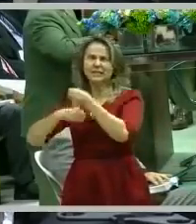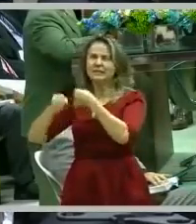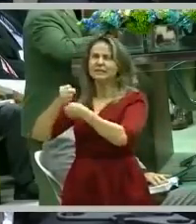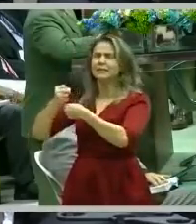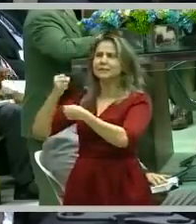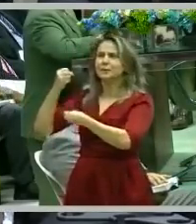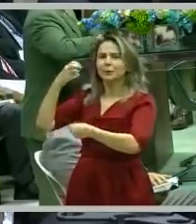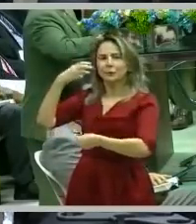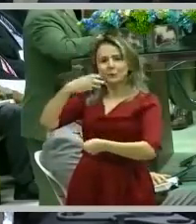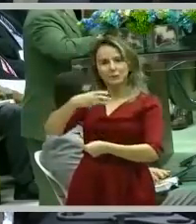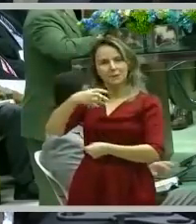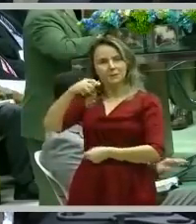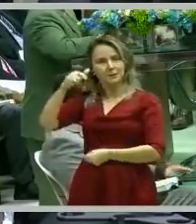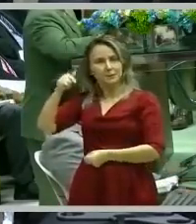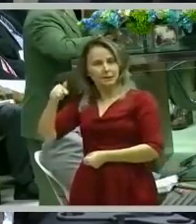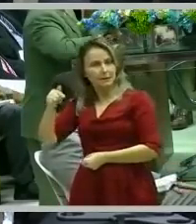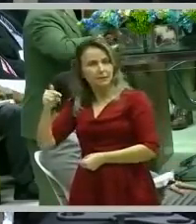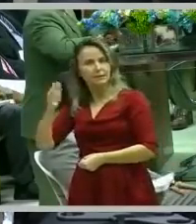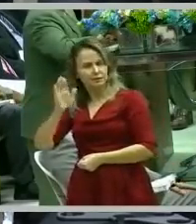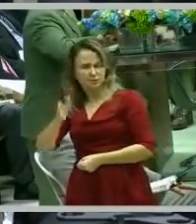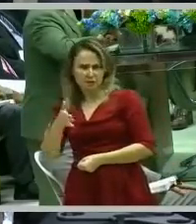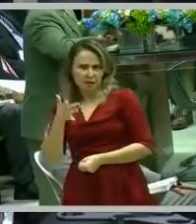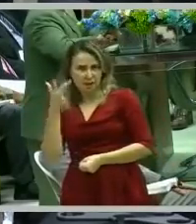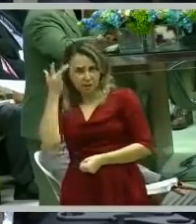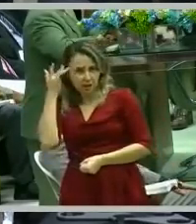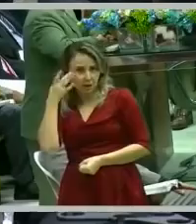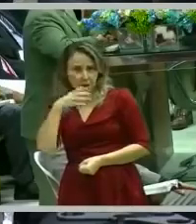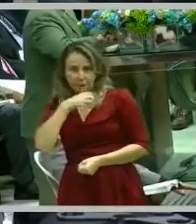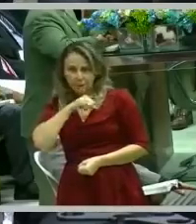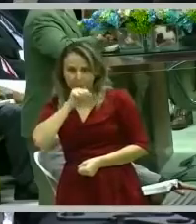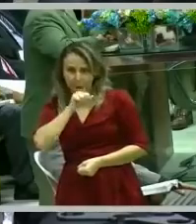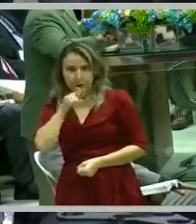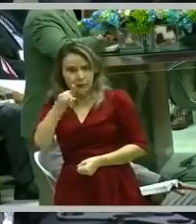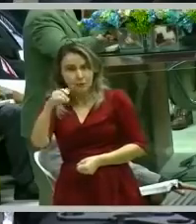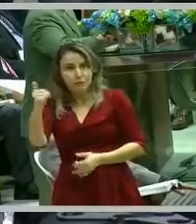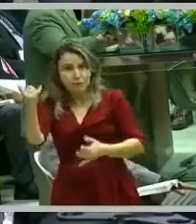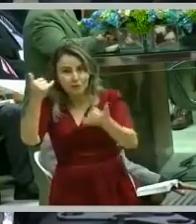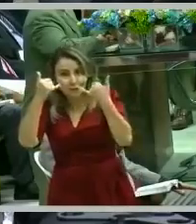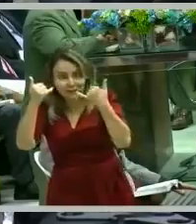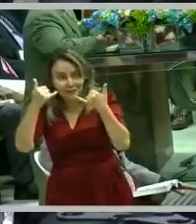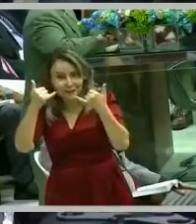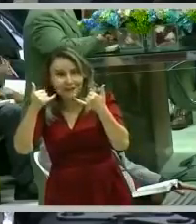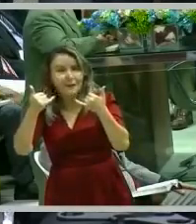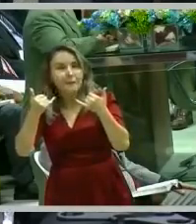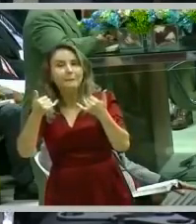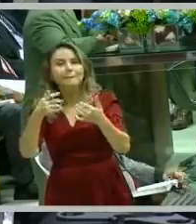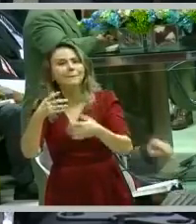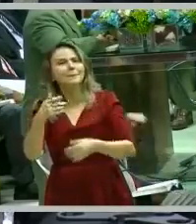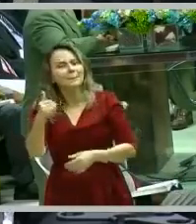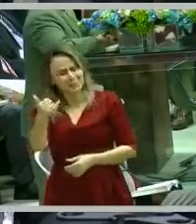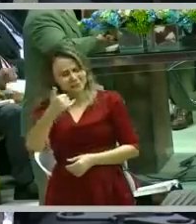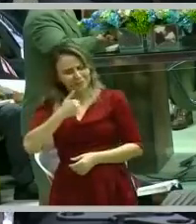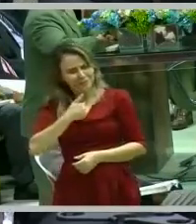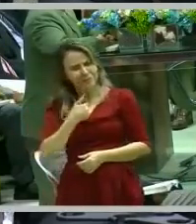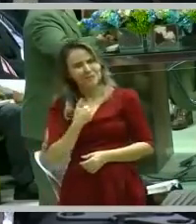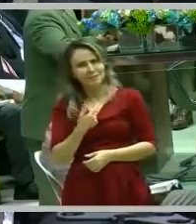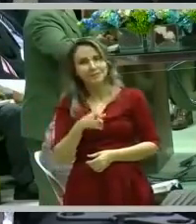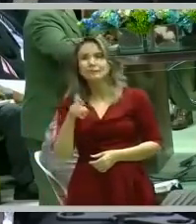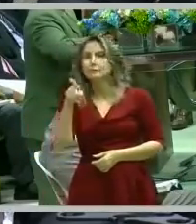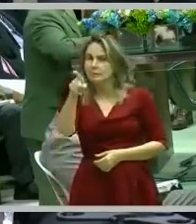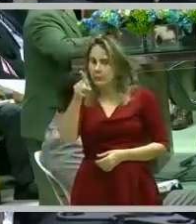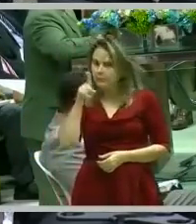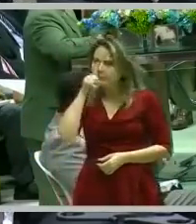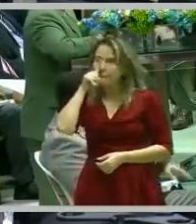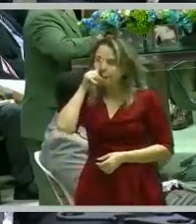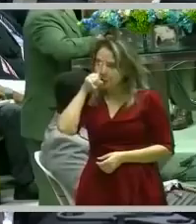Já deve ser pai esse menino. Glória a Deus. Se estiver me ouvindo, menino, pelo amor de Deus, dê notícia. Glória a Jesus. Tu era perigoso demais quando era menino.